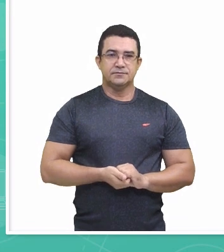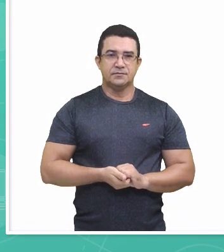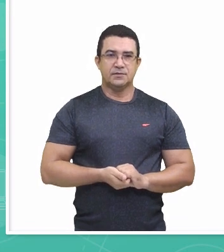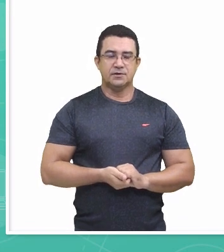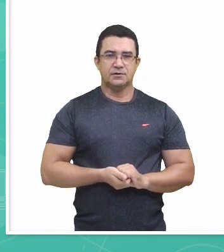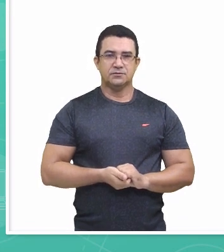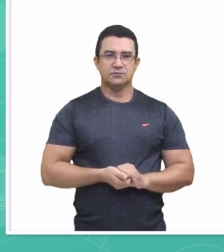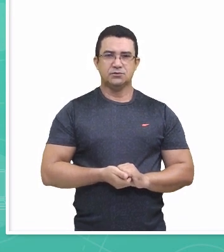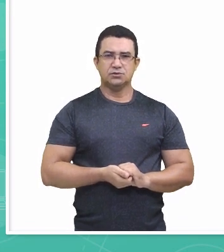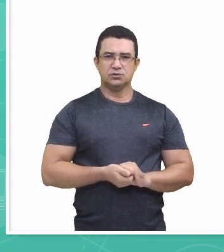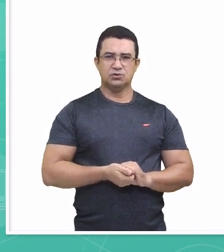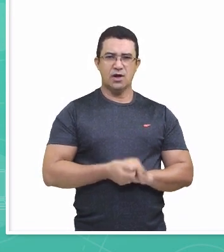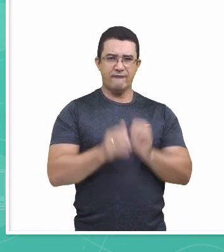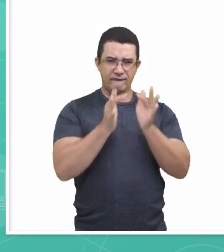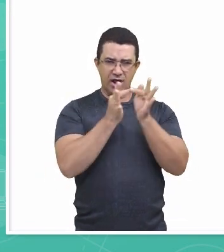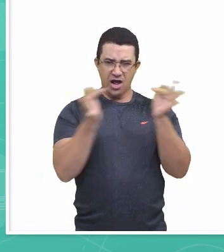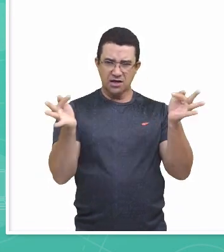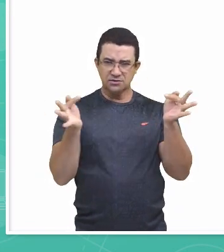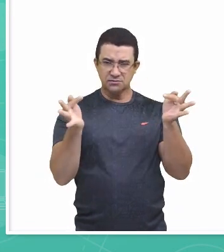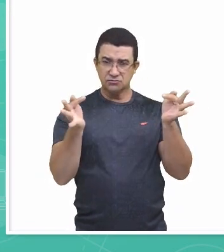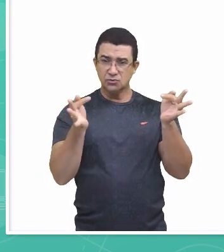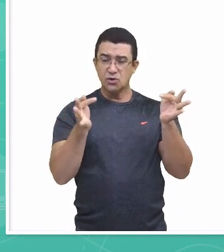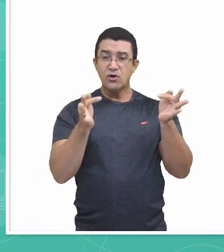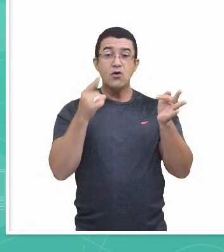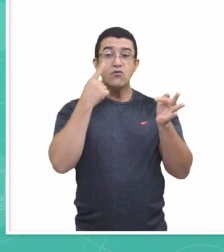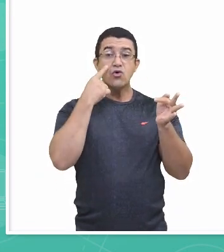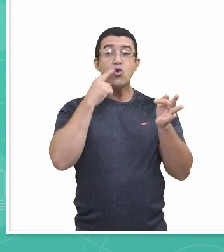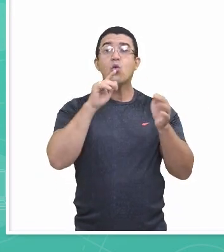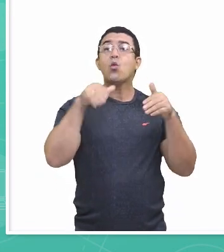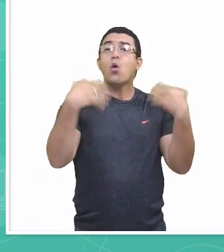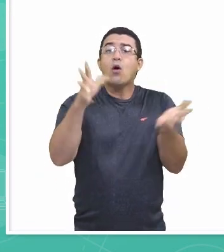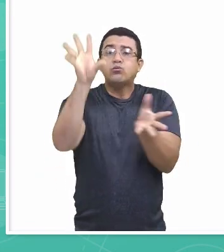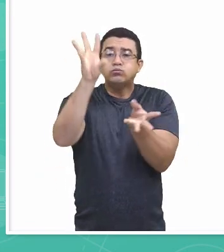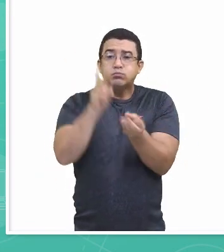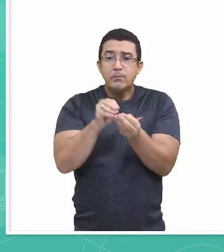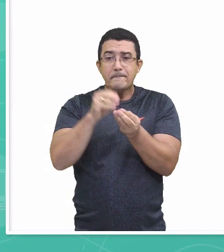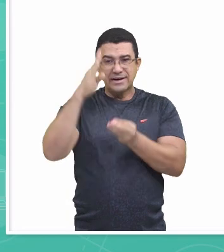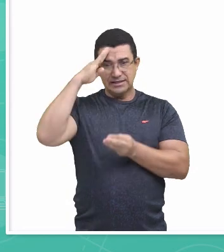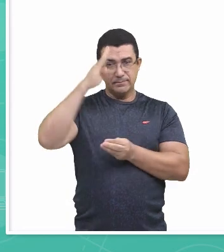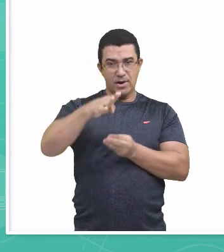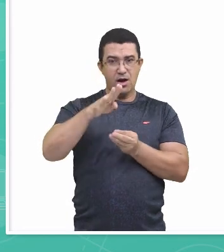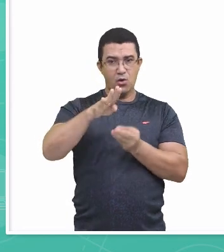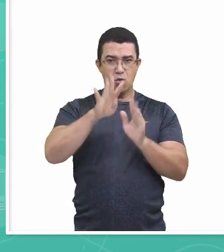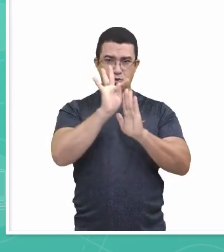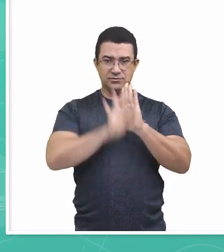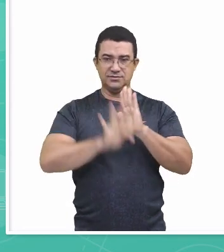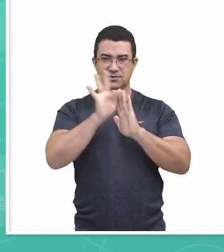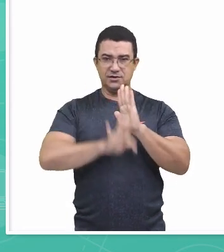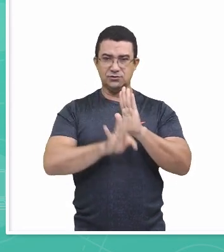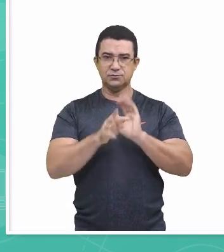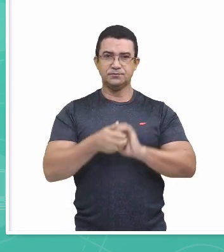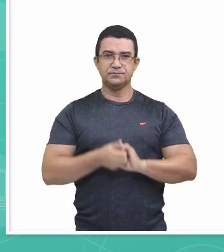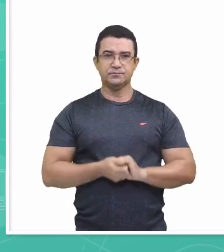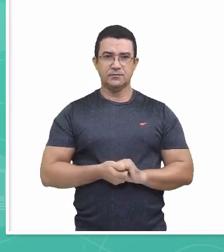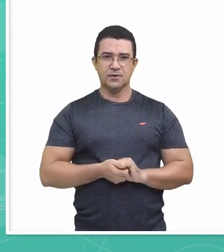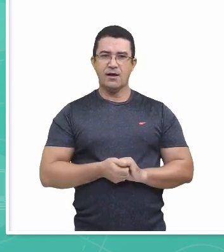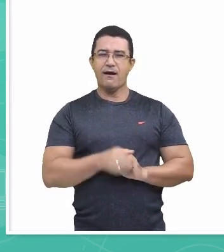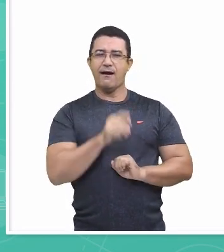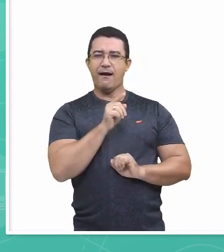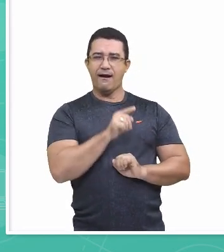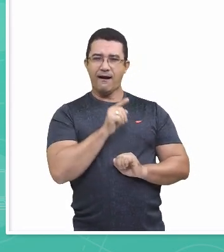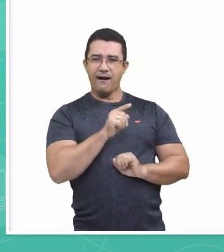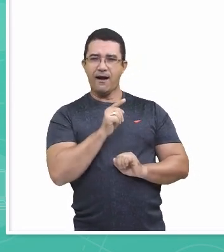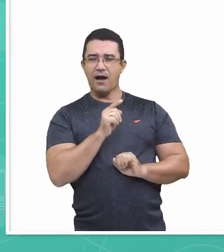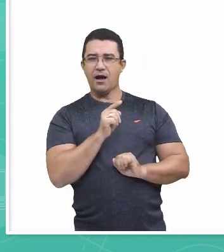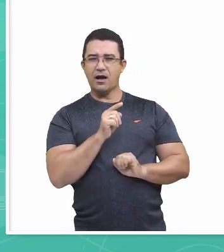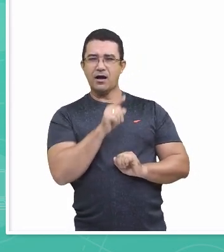Dos provérbios a seguir, assinale aquele que sintetiza a ideia principal do texto. As aparências enganam?